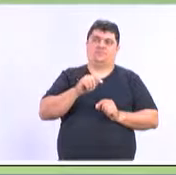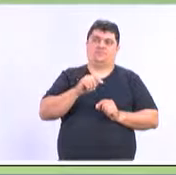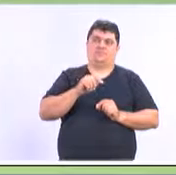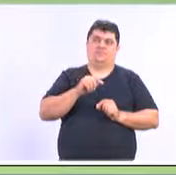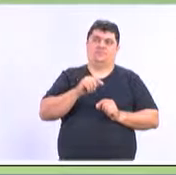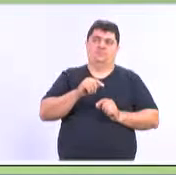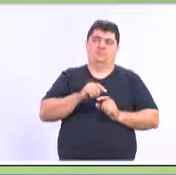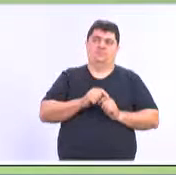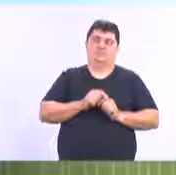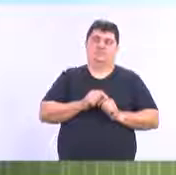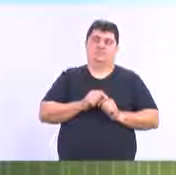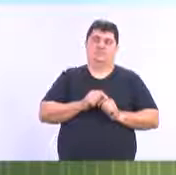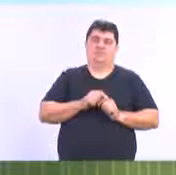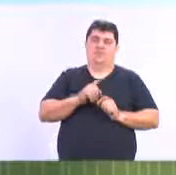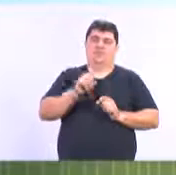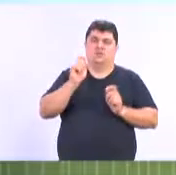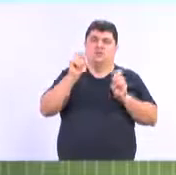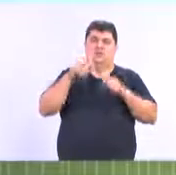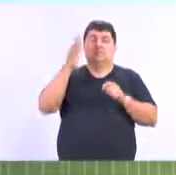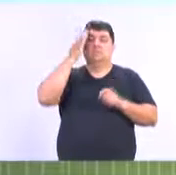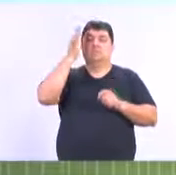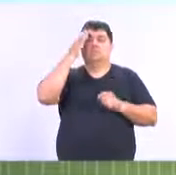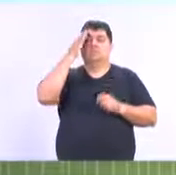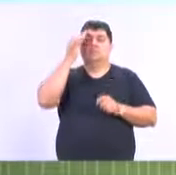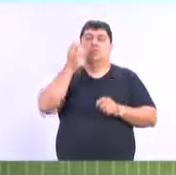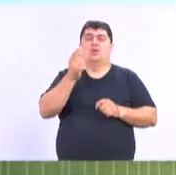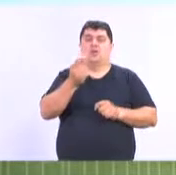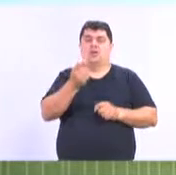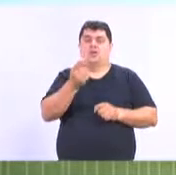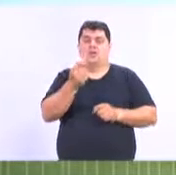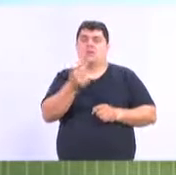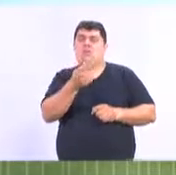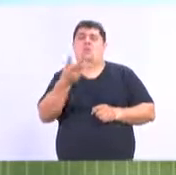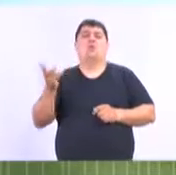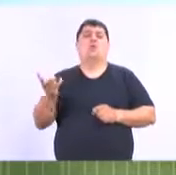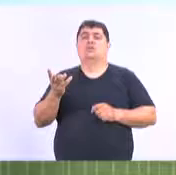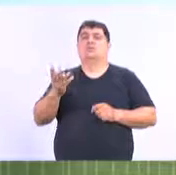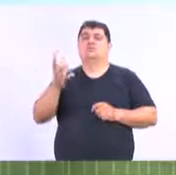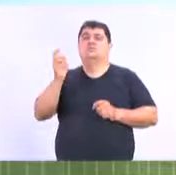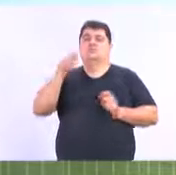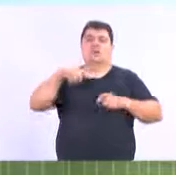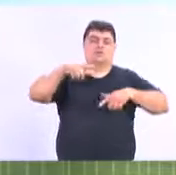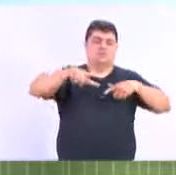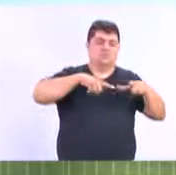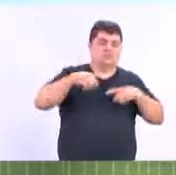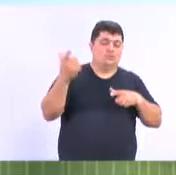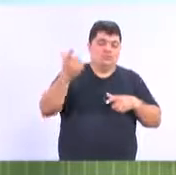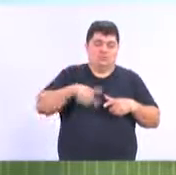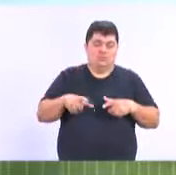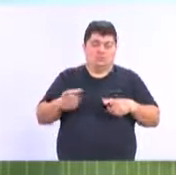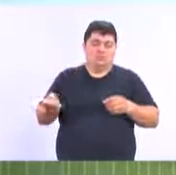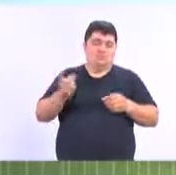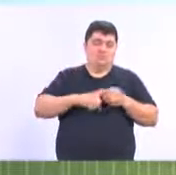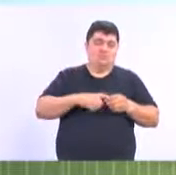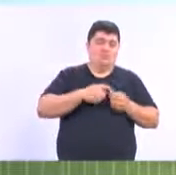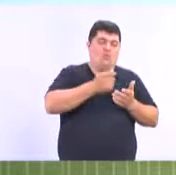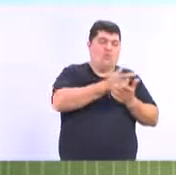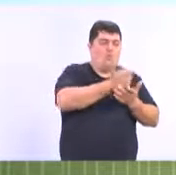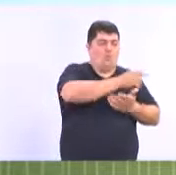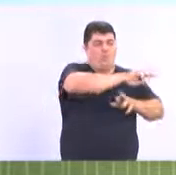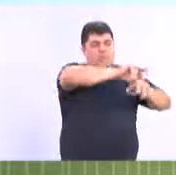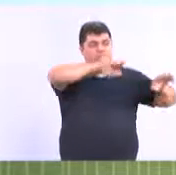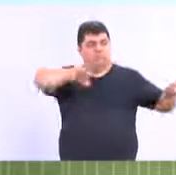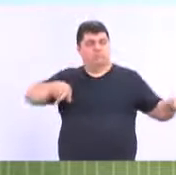que fornece o valor que eu tenho para trabalhar tudo que eu posso para poder conseguir aquela